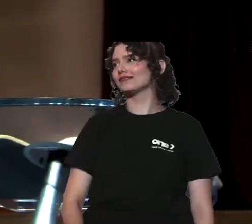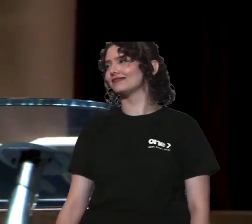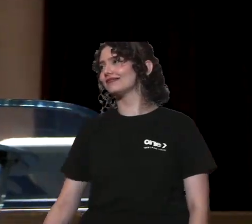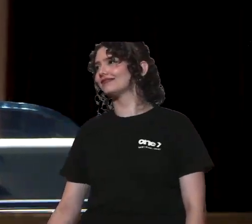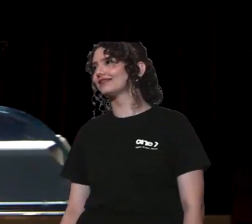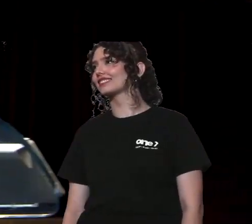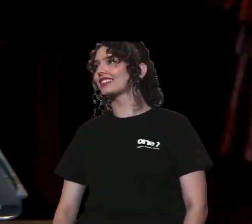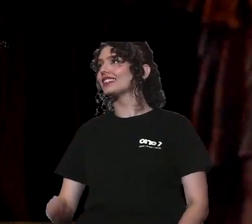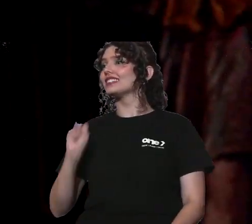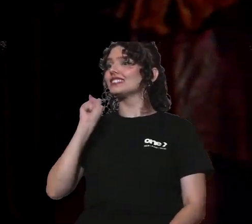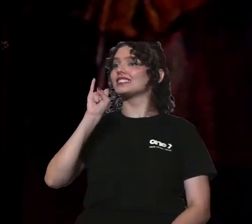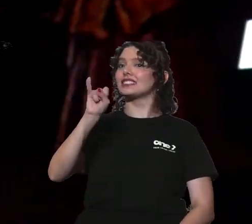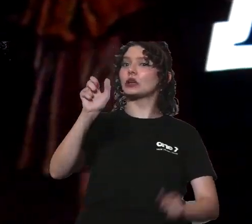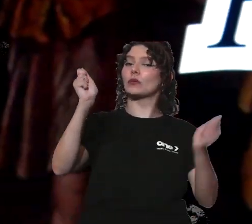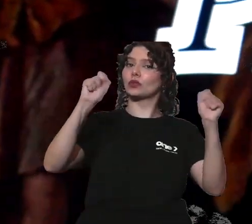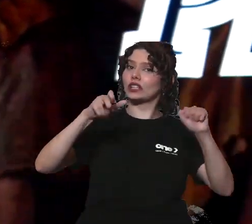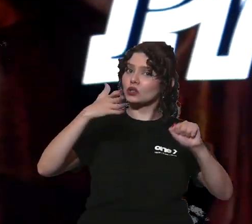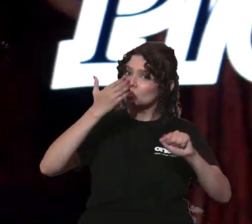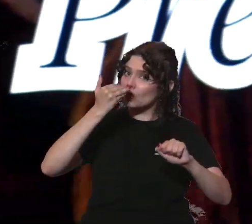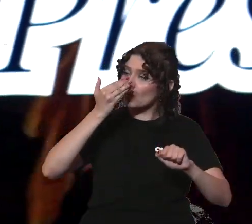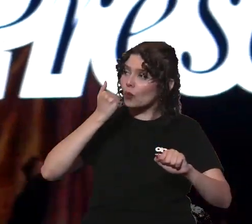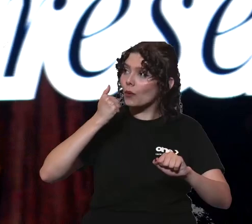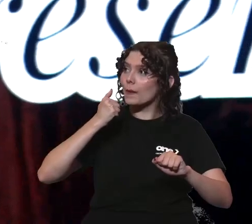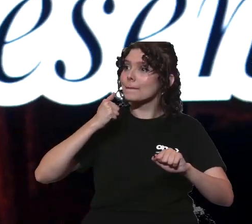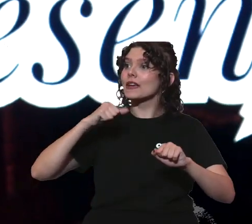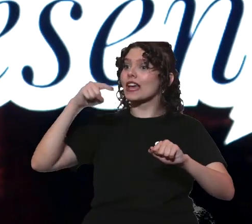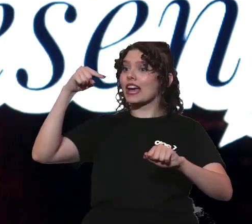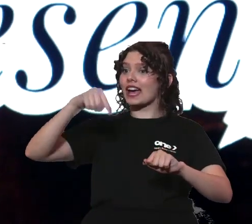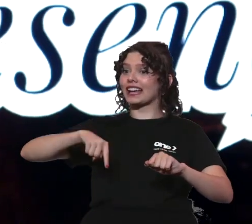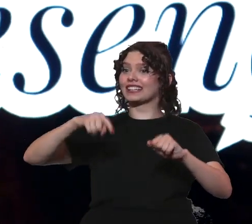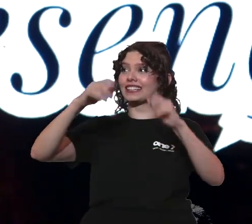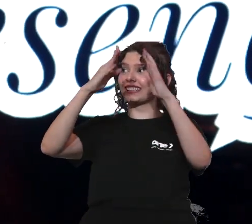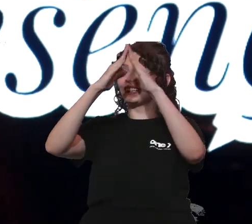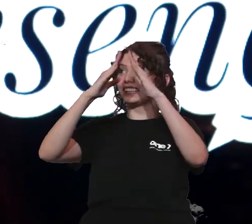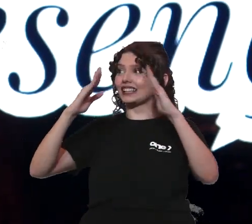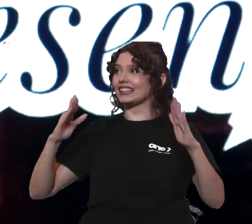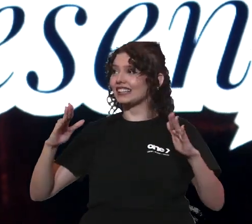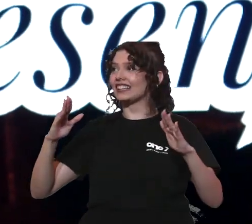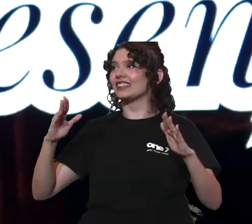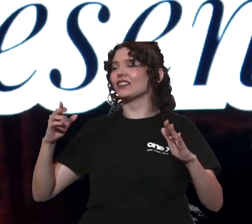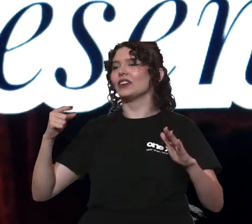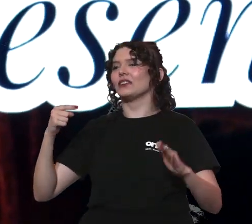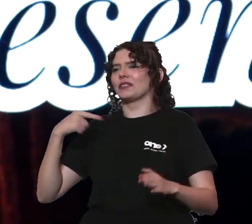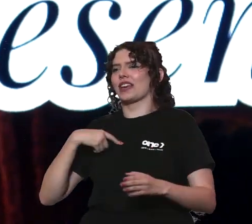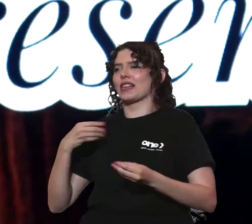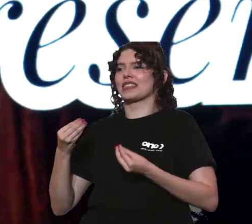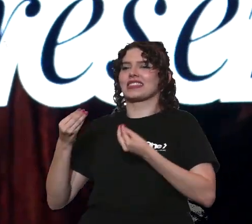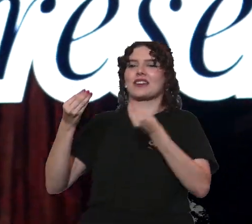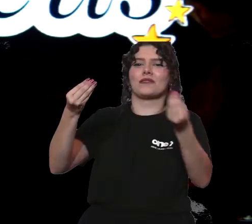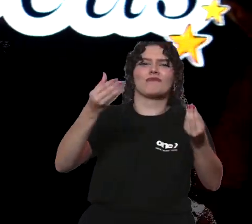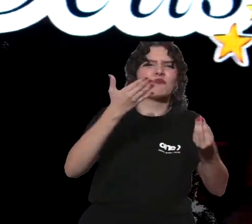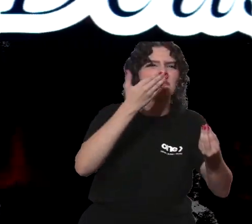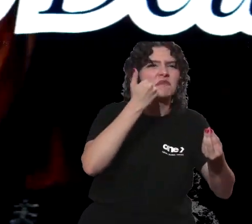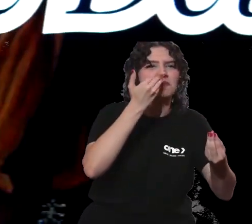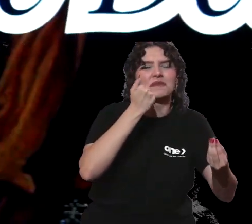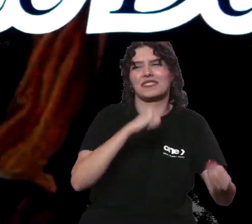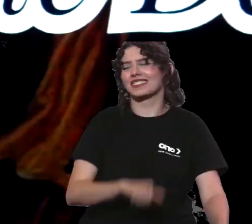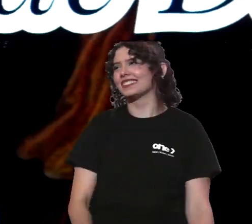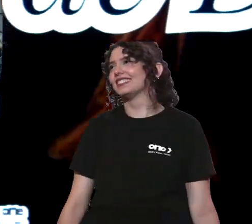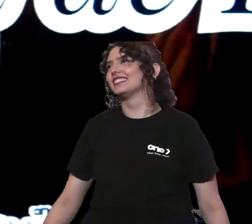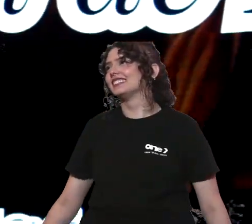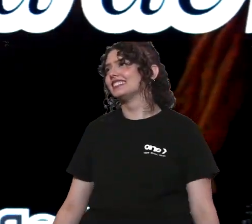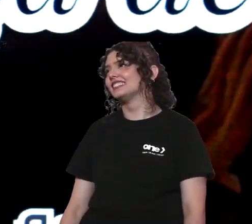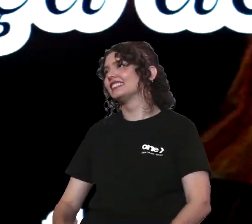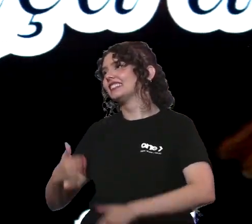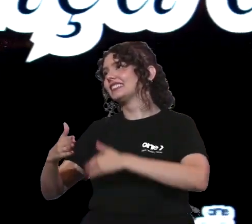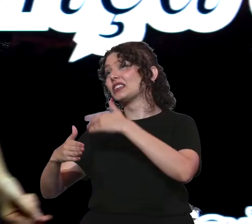Se pudesse comer aqui no templo, se não fosse falta de reverência, eu ia dar um Big Mac para todo mundo agora. E depois ia chorar